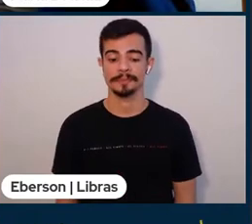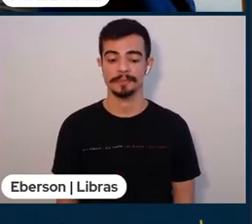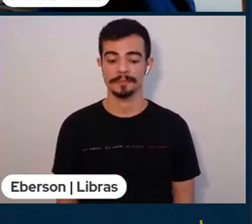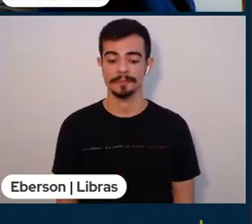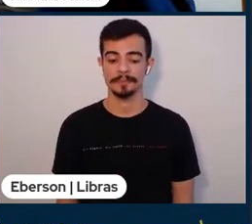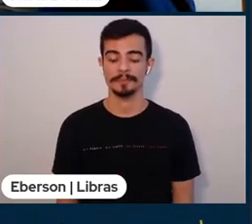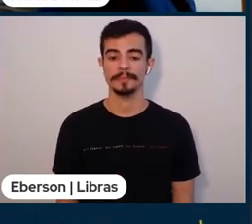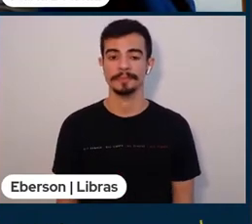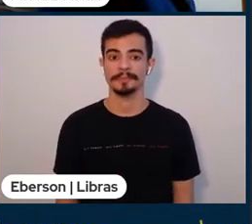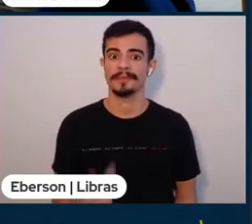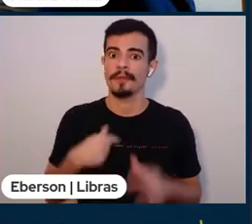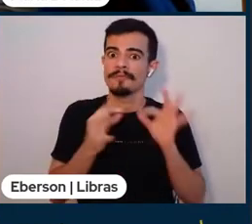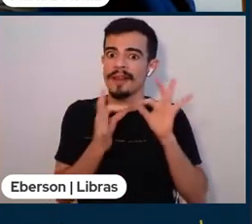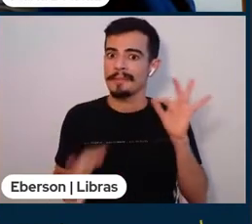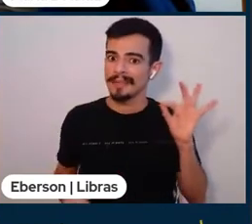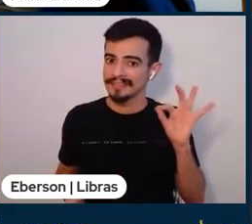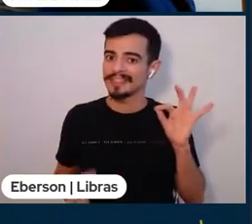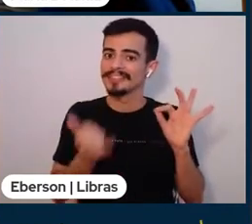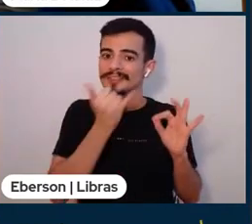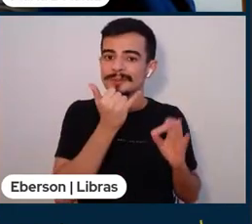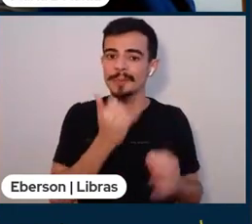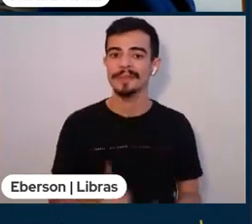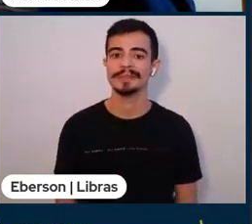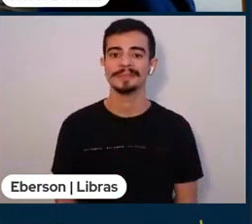Falei bastante, desculpa.